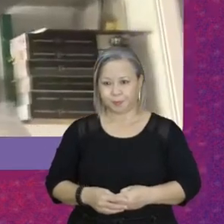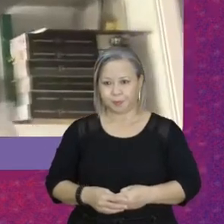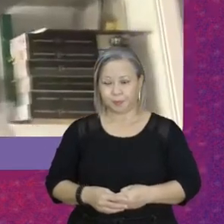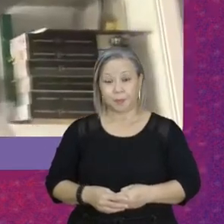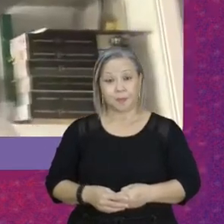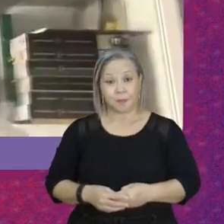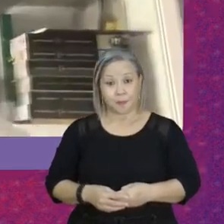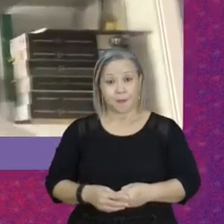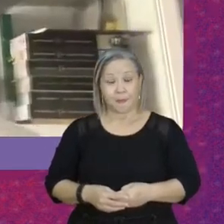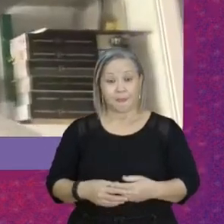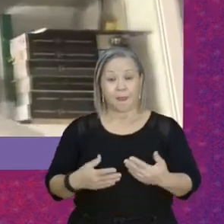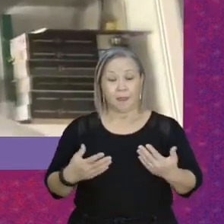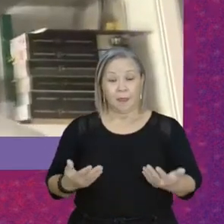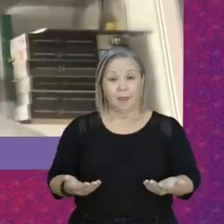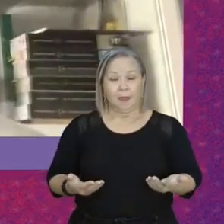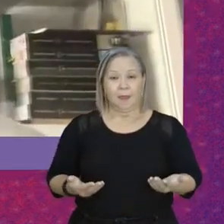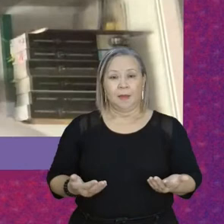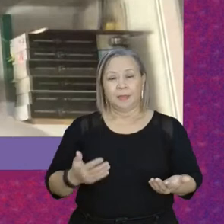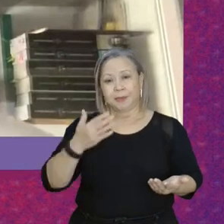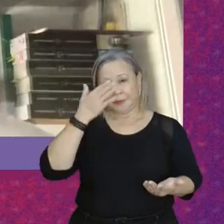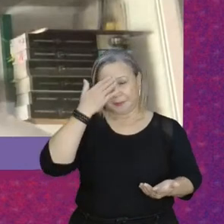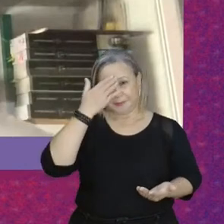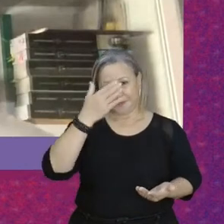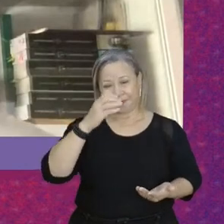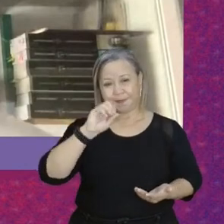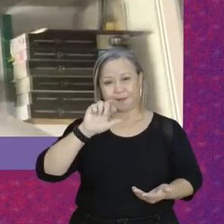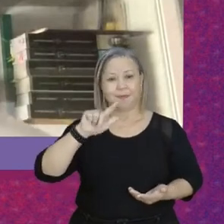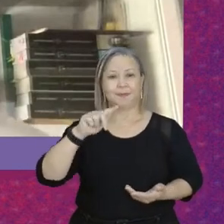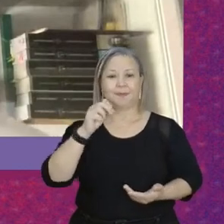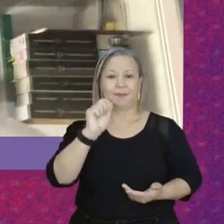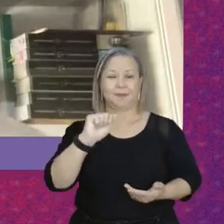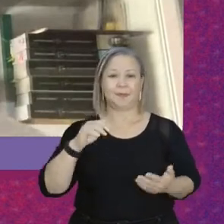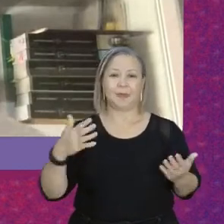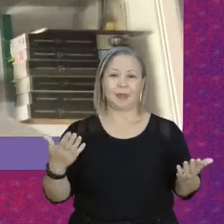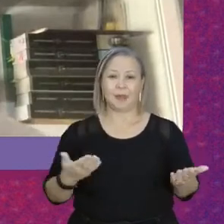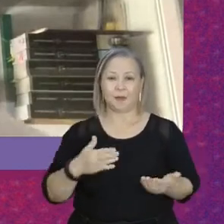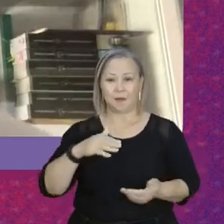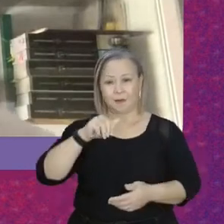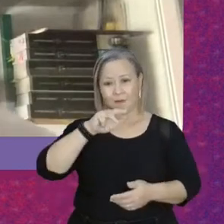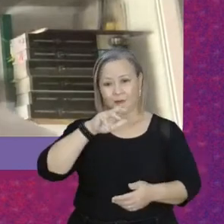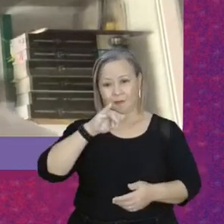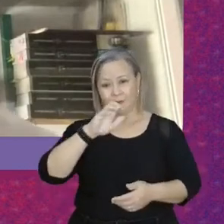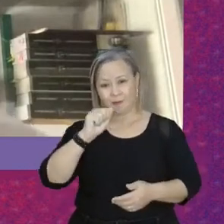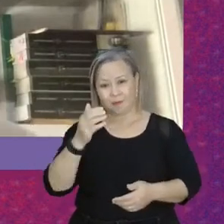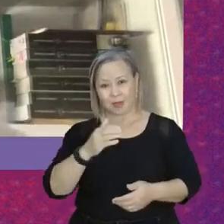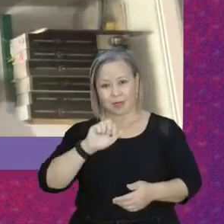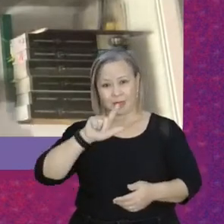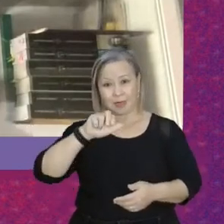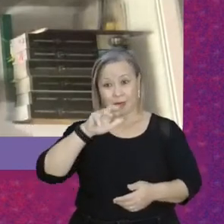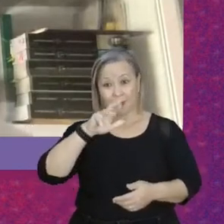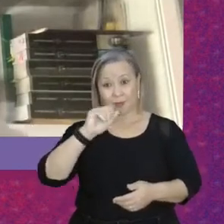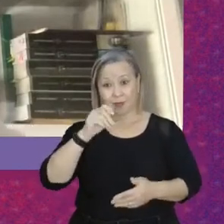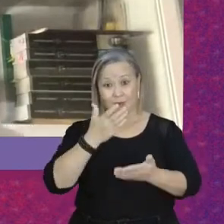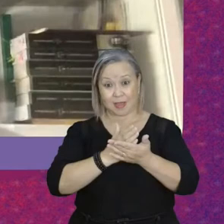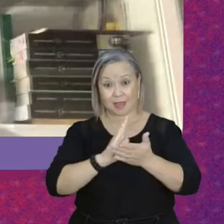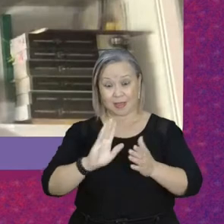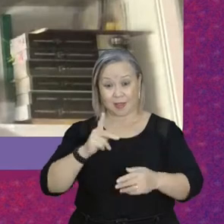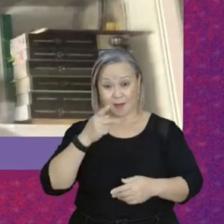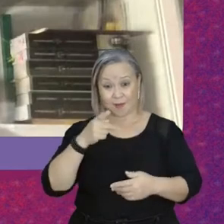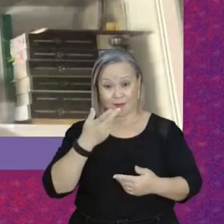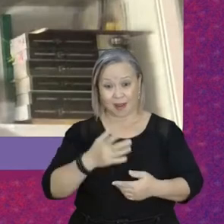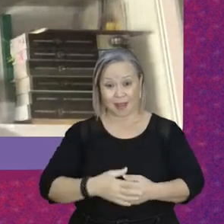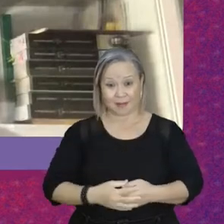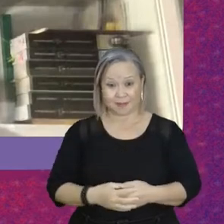Muito bem, muito obrigada, Olga. E agora a Maria Lúcia vai encerrar essa nossa roda de conversa com